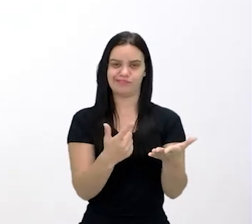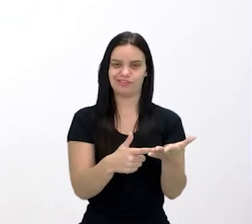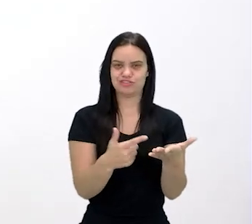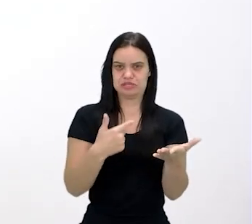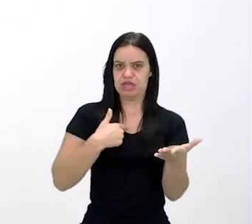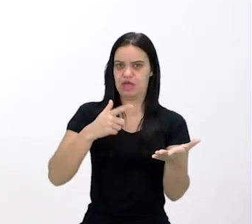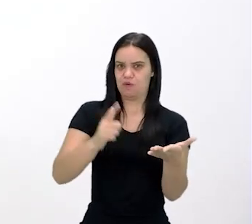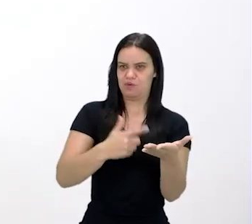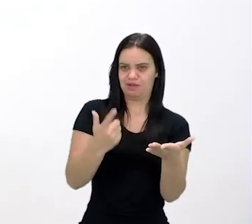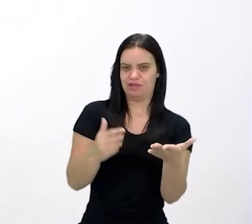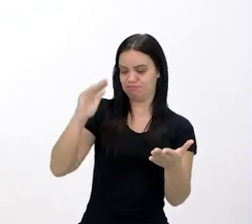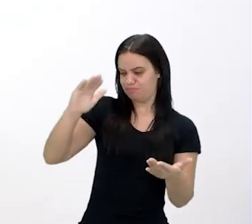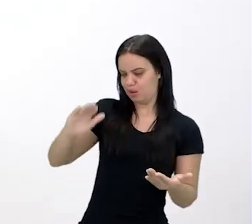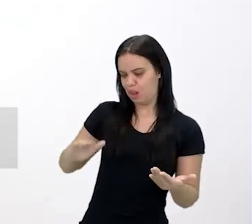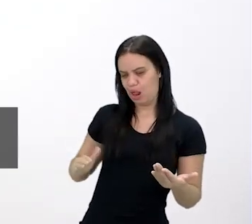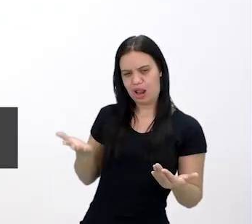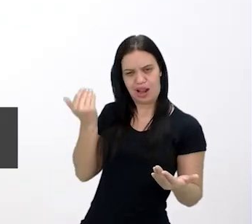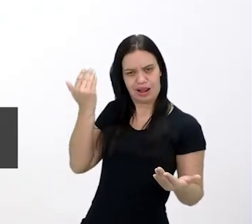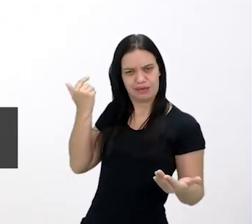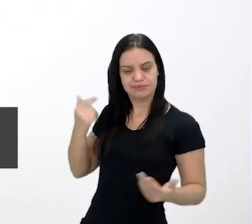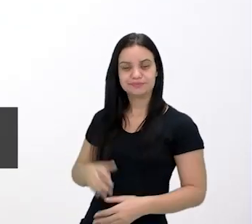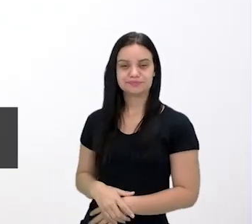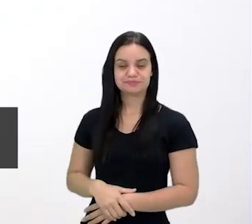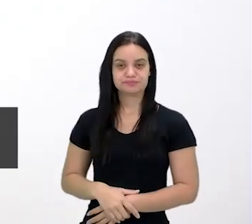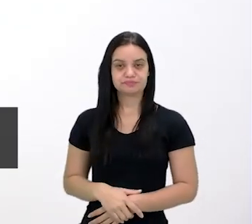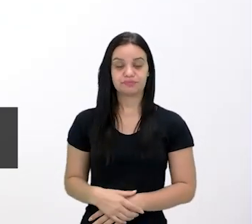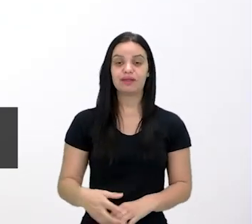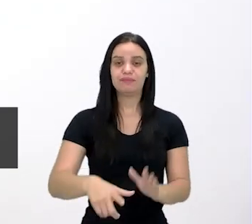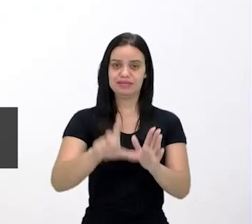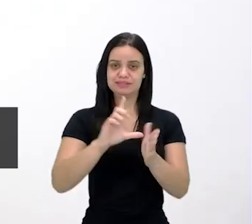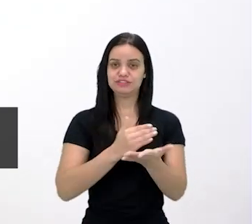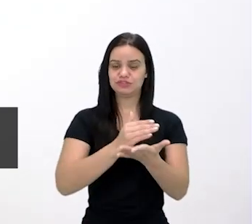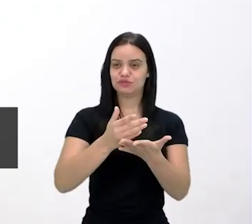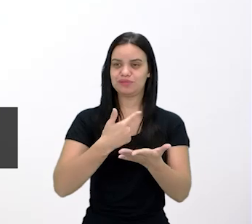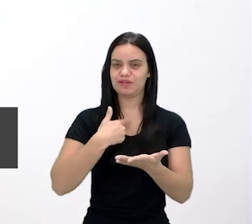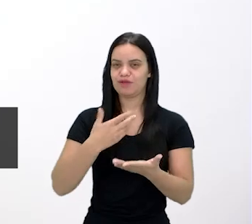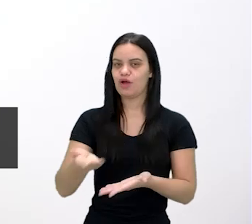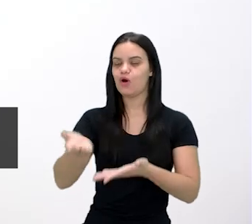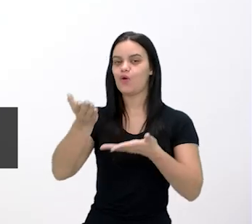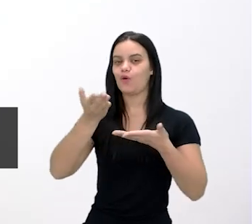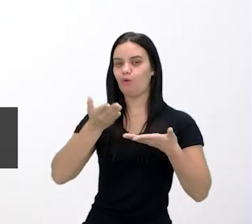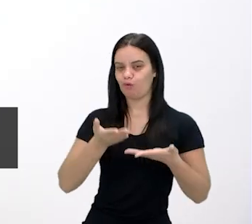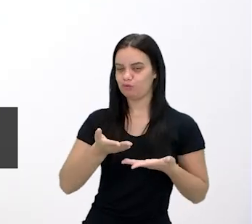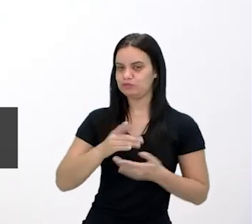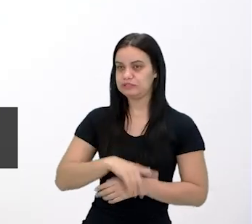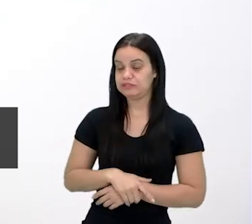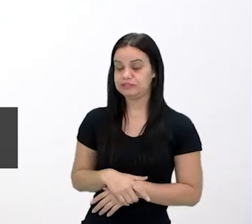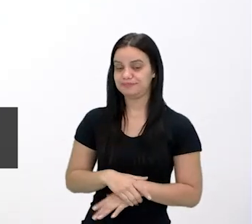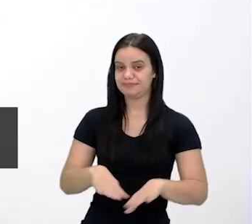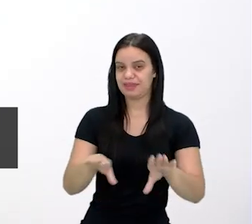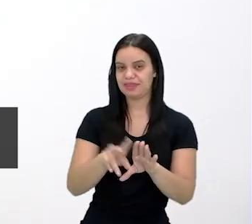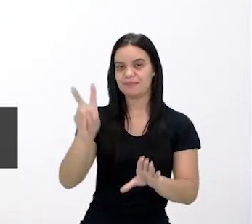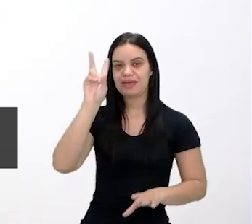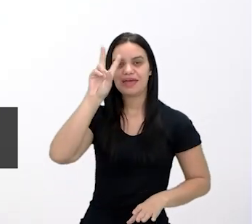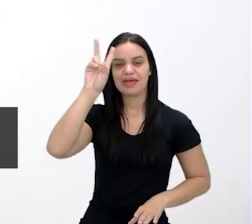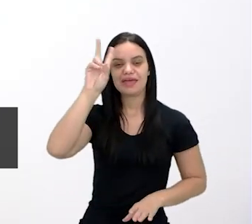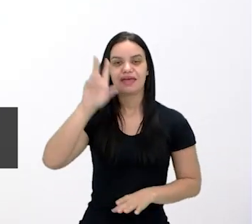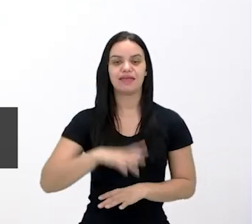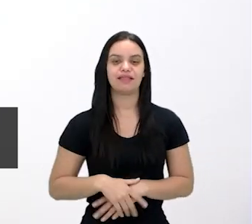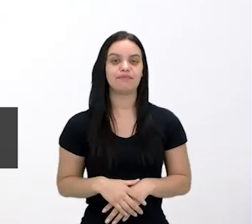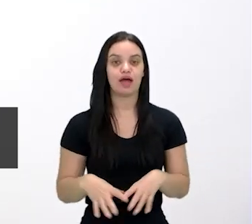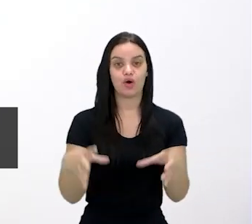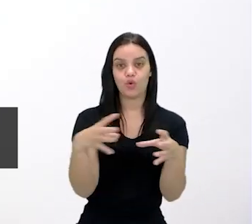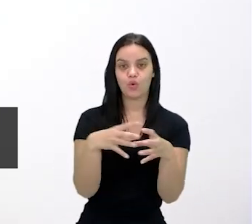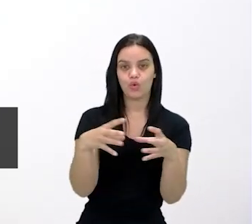na infância? Mas antes de entrar no Senhora, eu gostaria de convidá-los e lembrar da nossa programação do